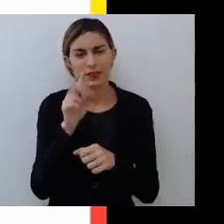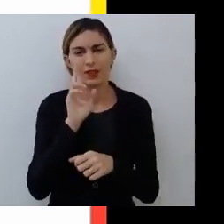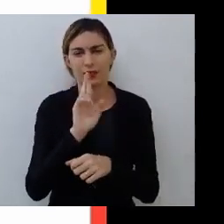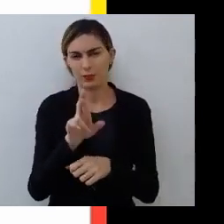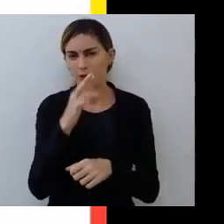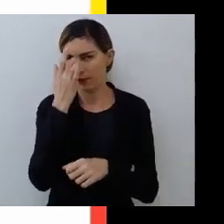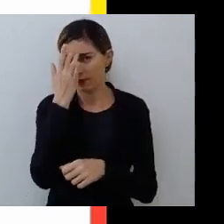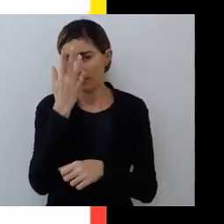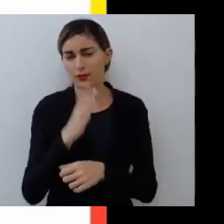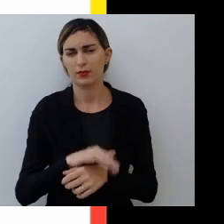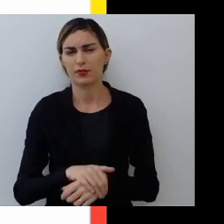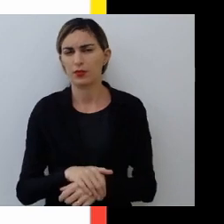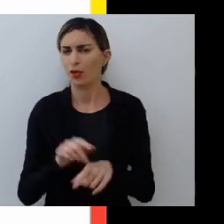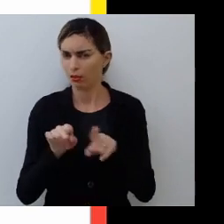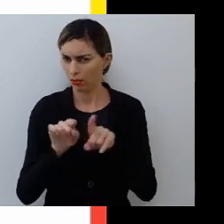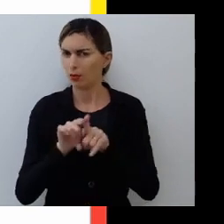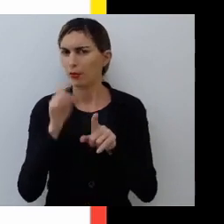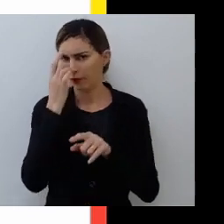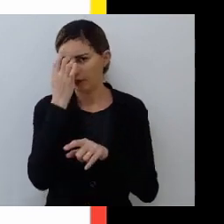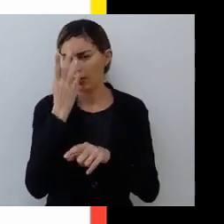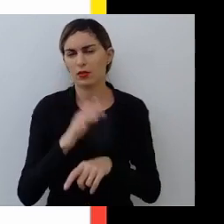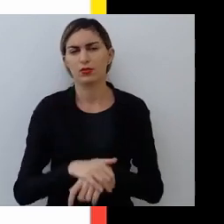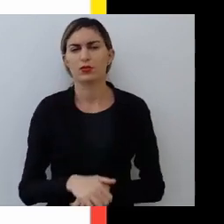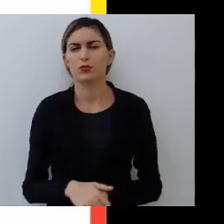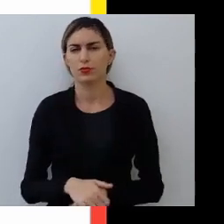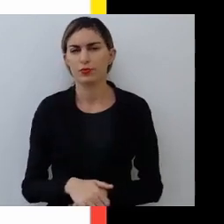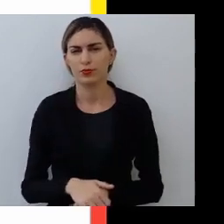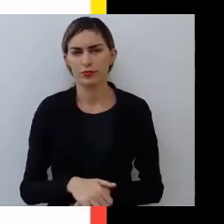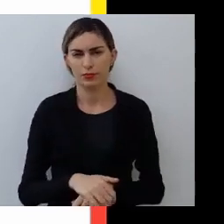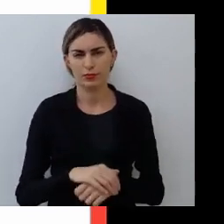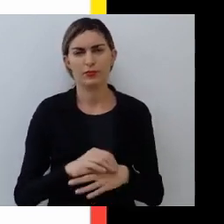fácil, tá? Essa também é muito fácil.